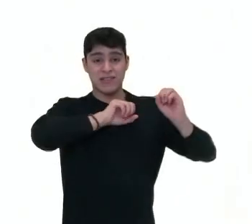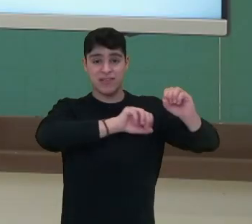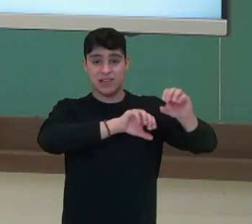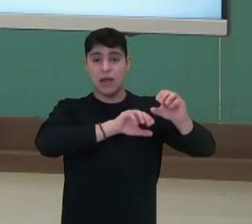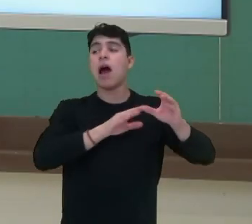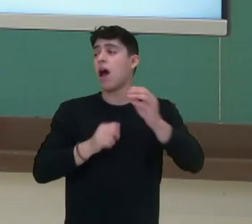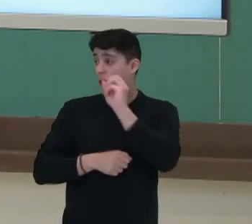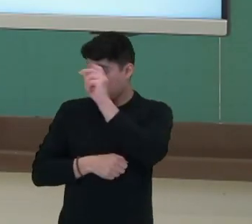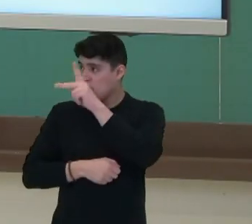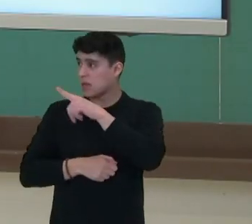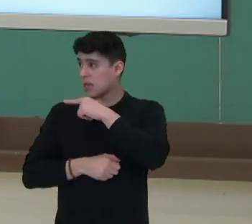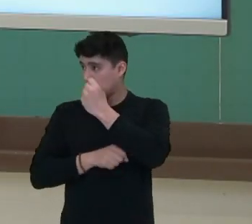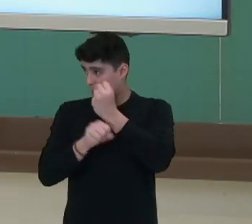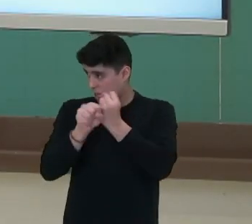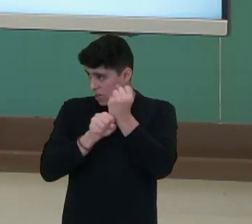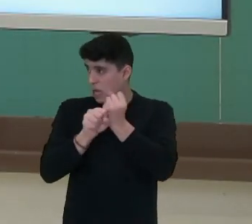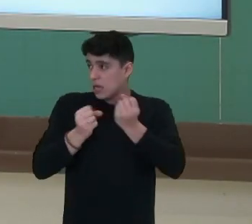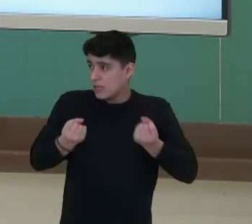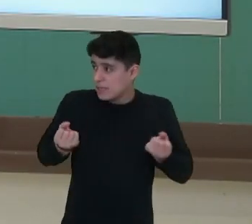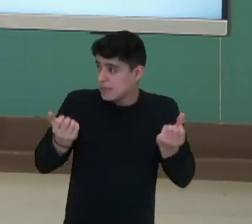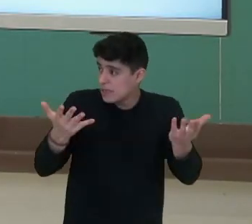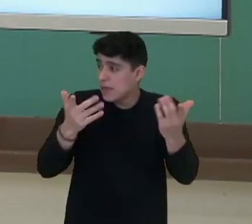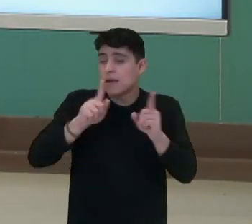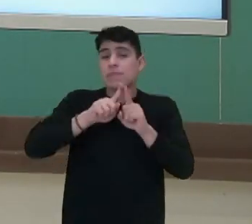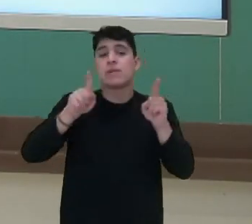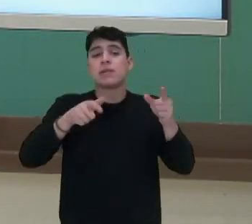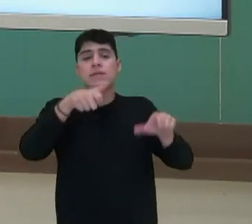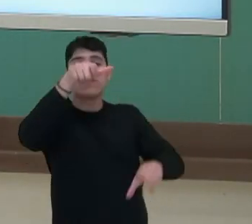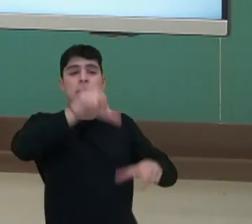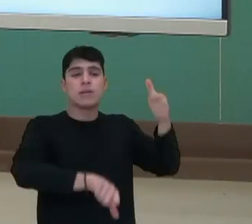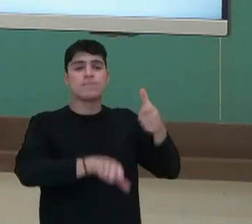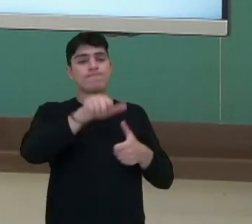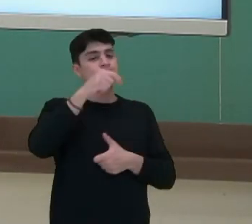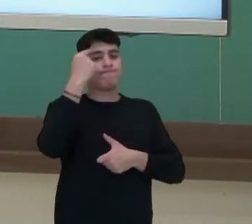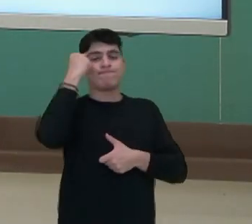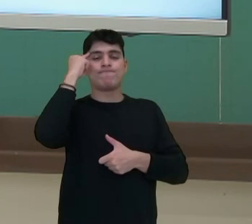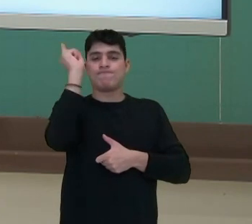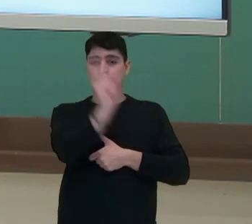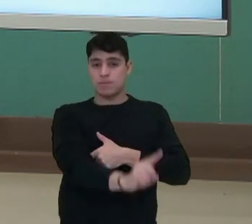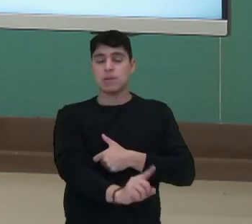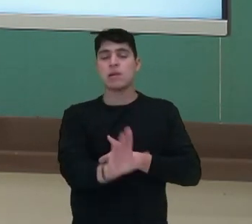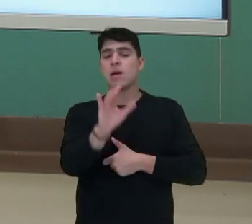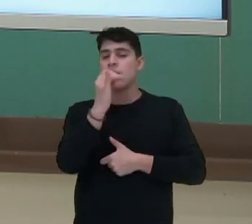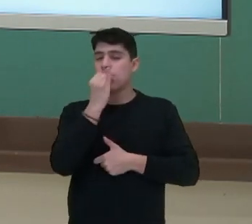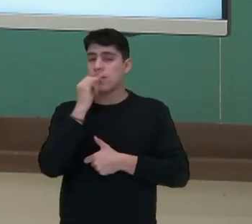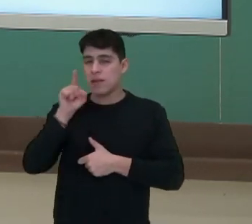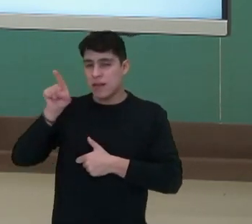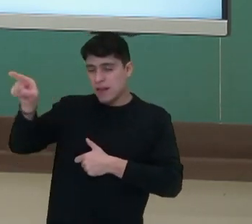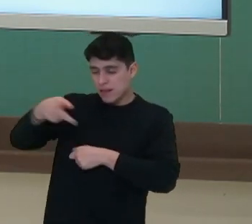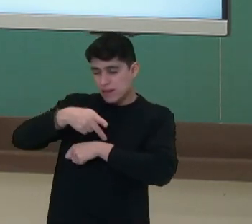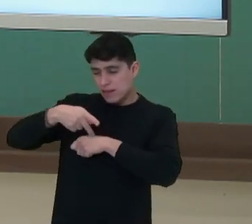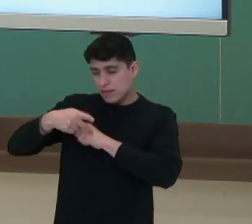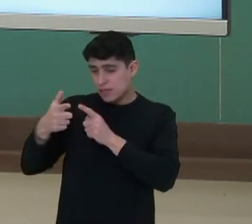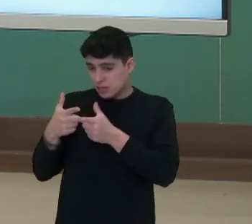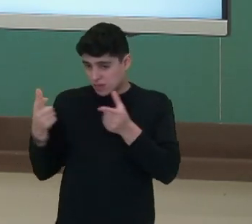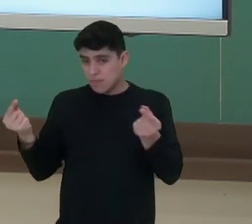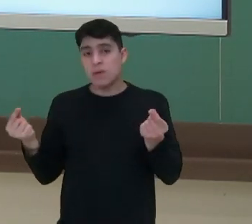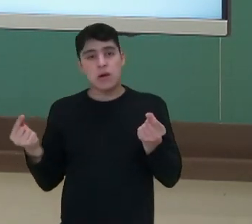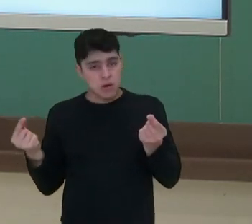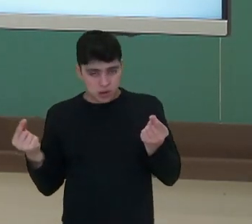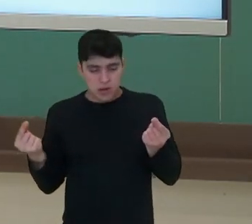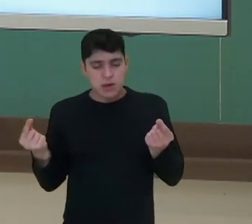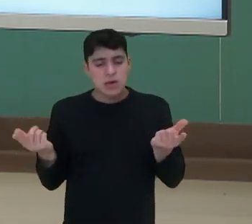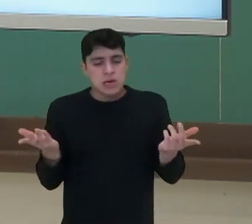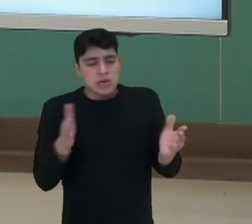né? O Japão, por exemplo, é um país que oferta a qualidade de vida, a qualidade de educação para